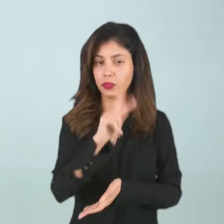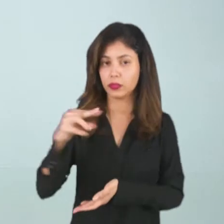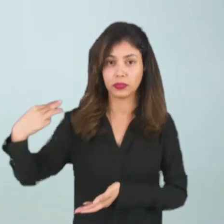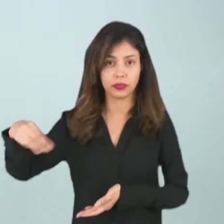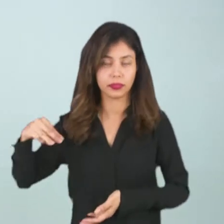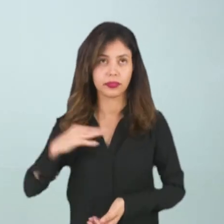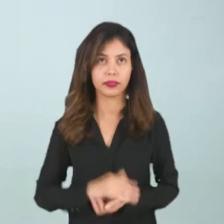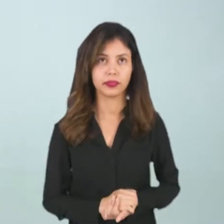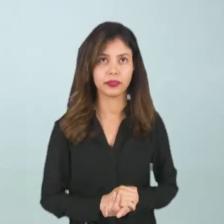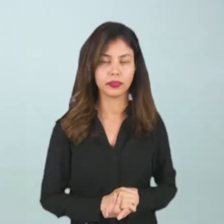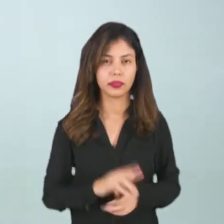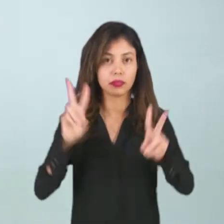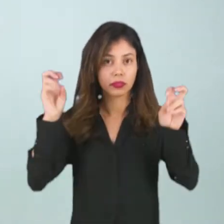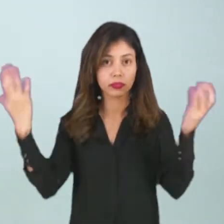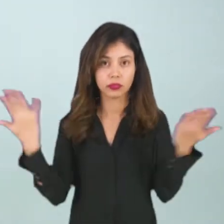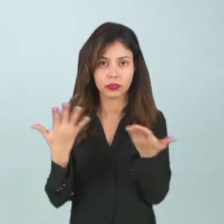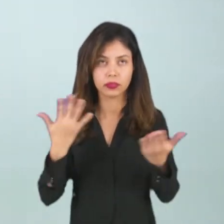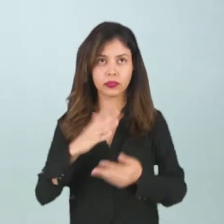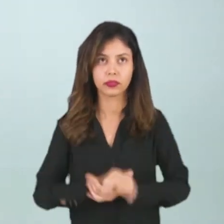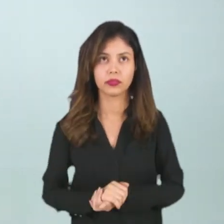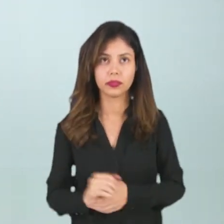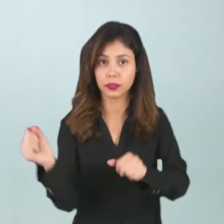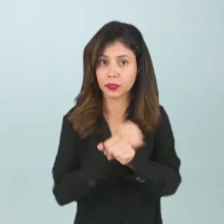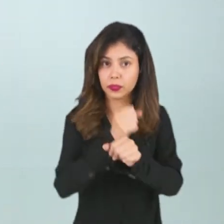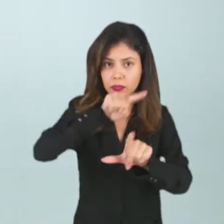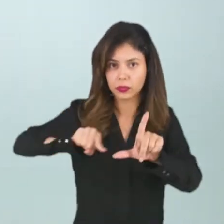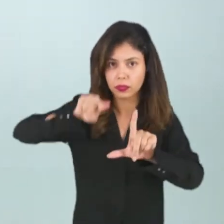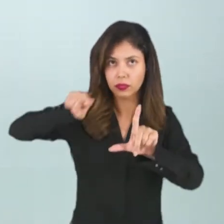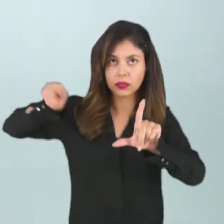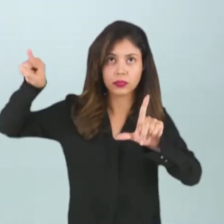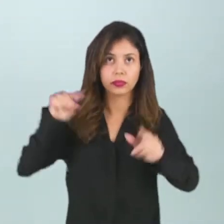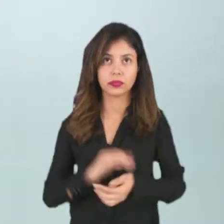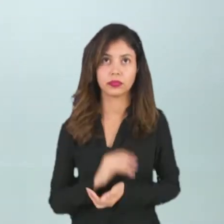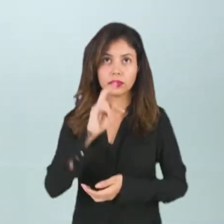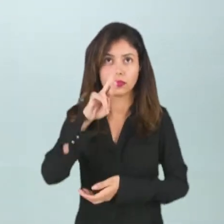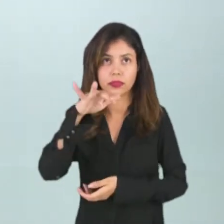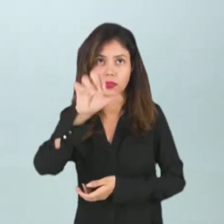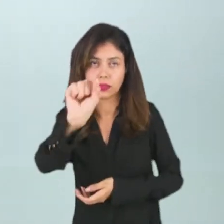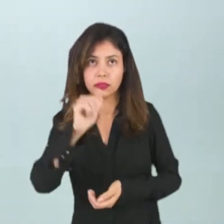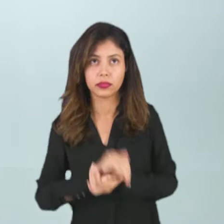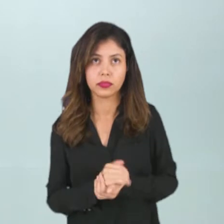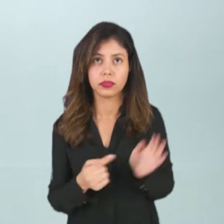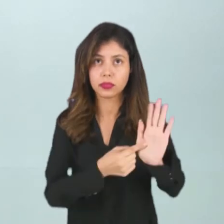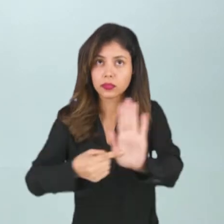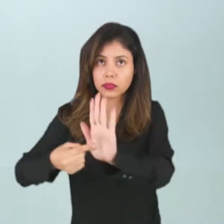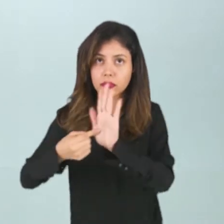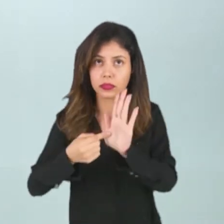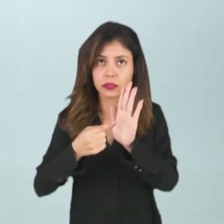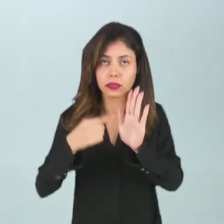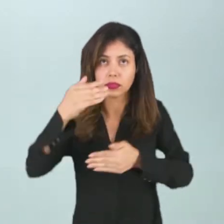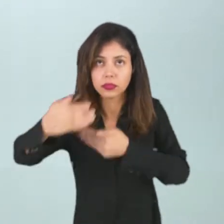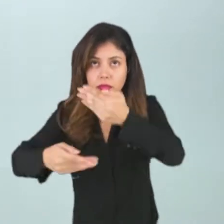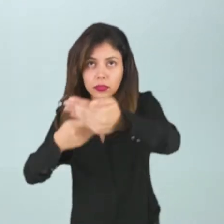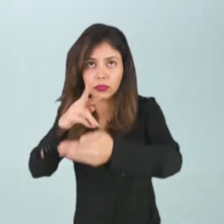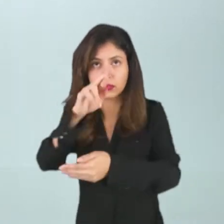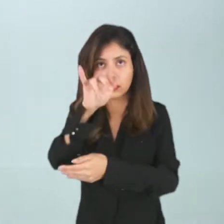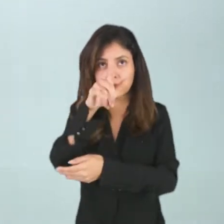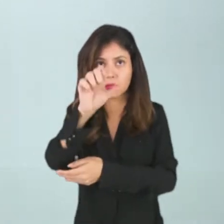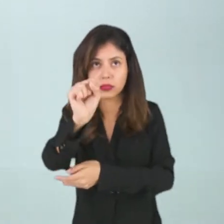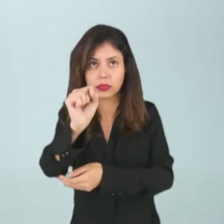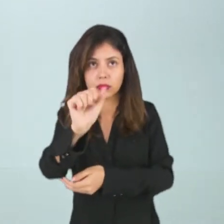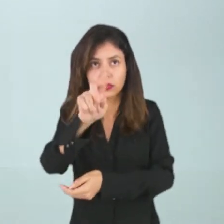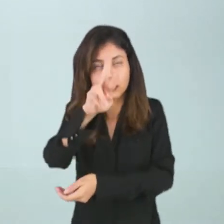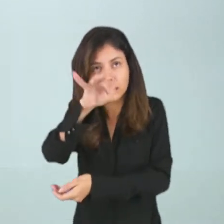professor de matemática. O tema da aula de hoje é construção de gráficos cartesianos evidenciando que